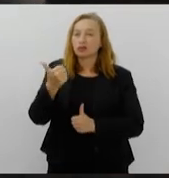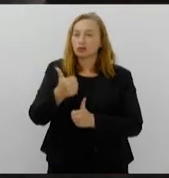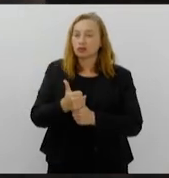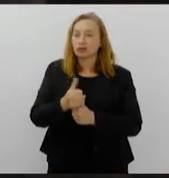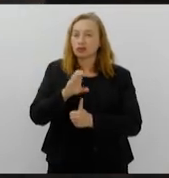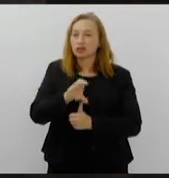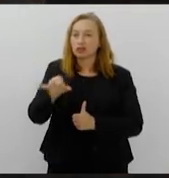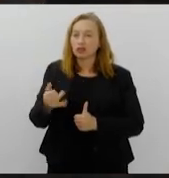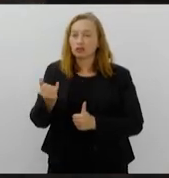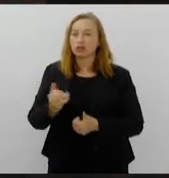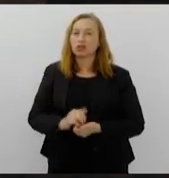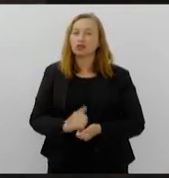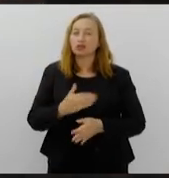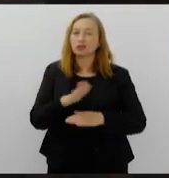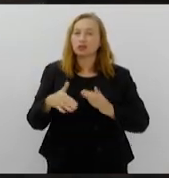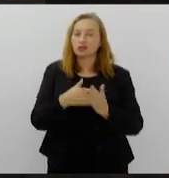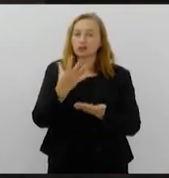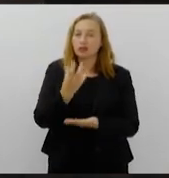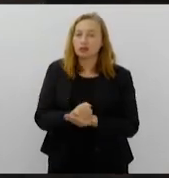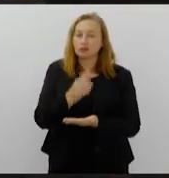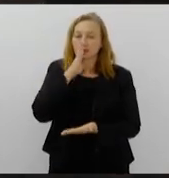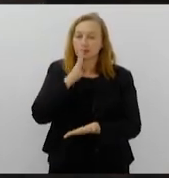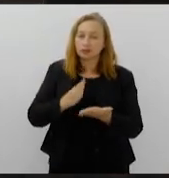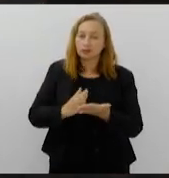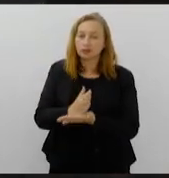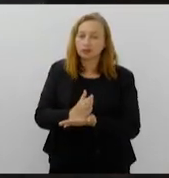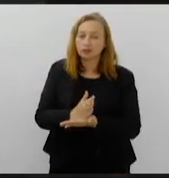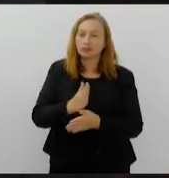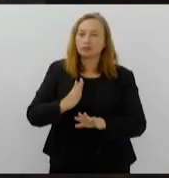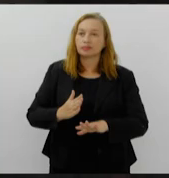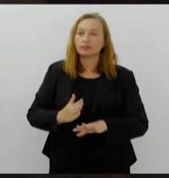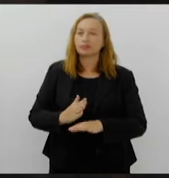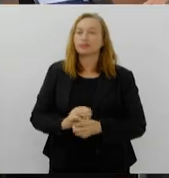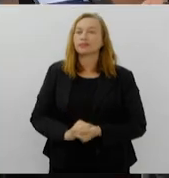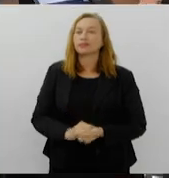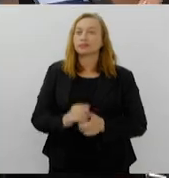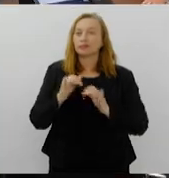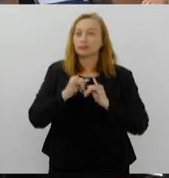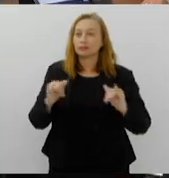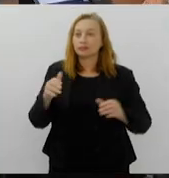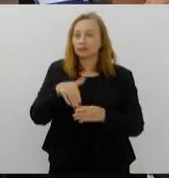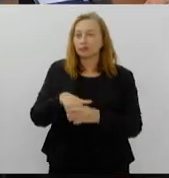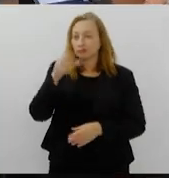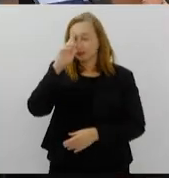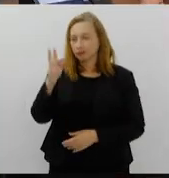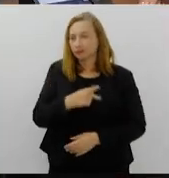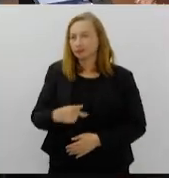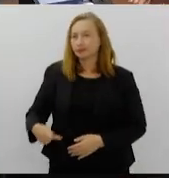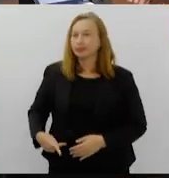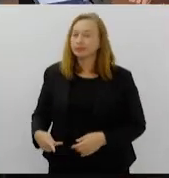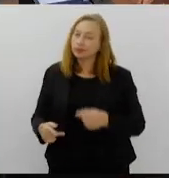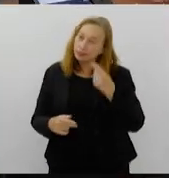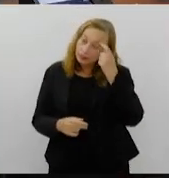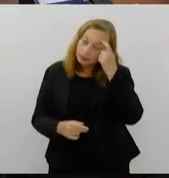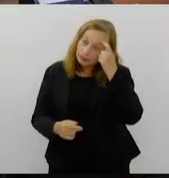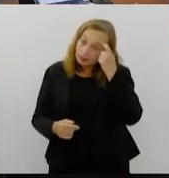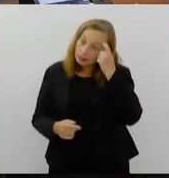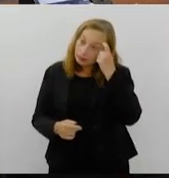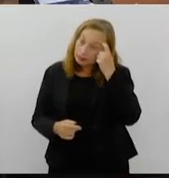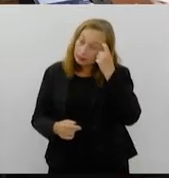da CCJ. Senhores que aprovam, permaneçam como estão. Aprovado. Declaração de voto, presidente. Oi? Declaração de voto. Vai, redação.